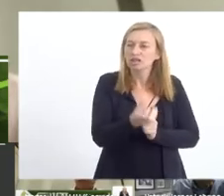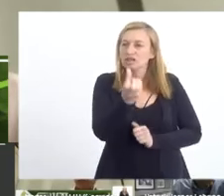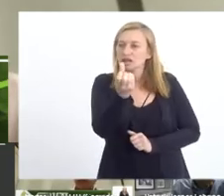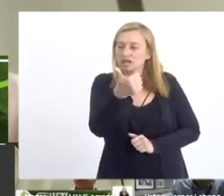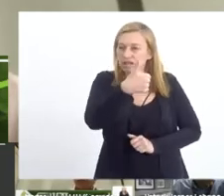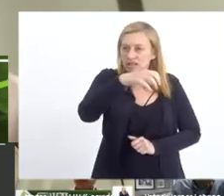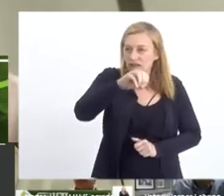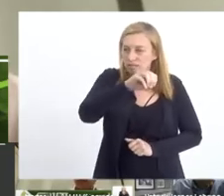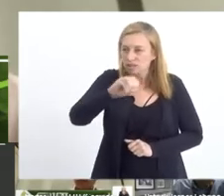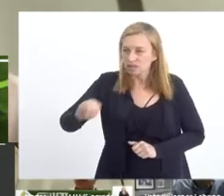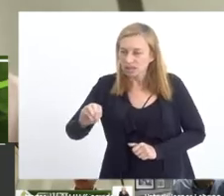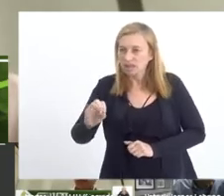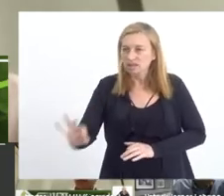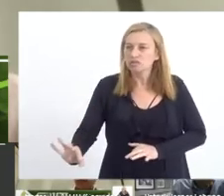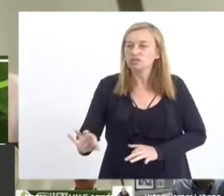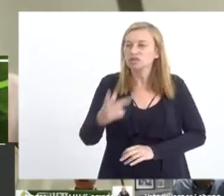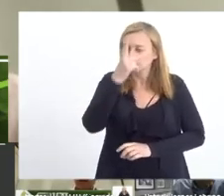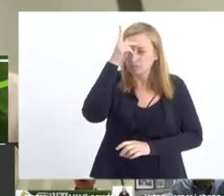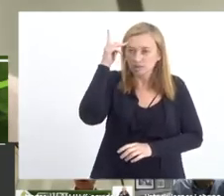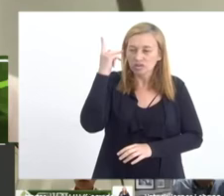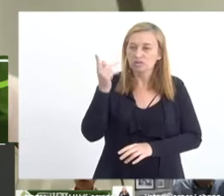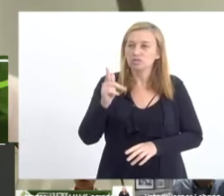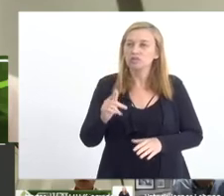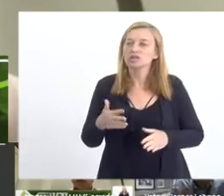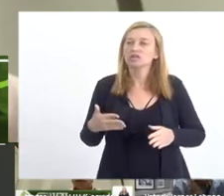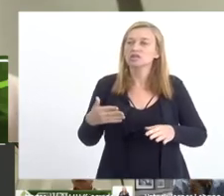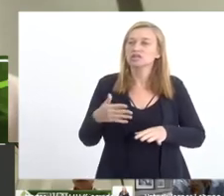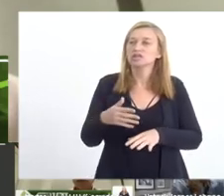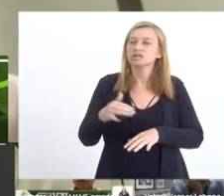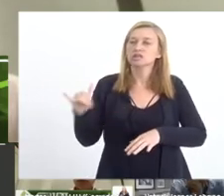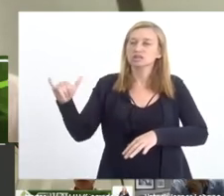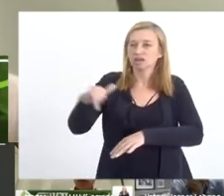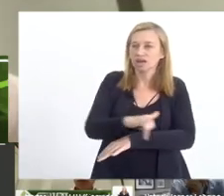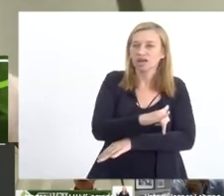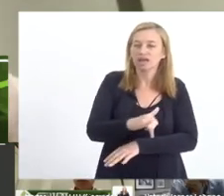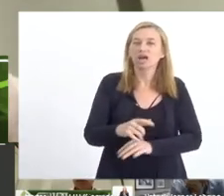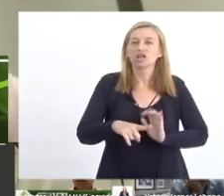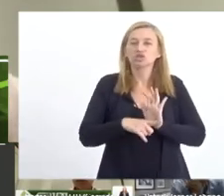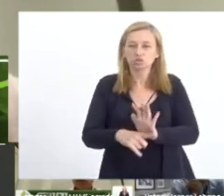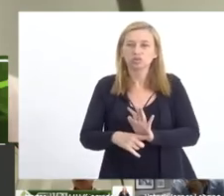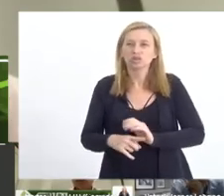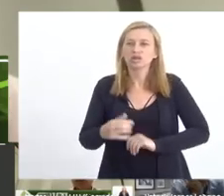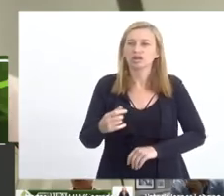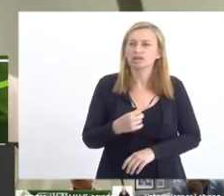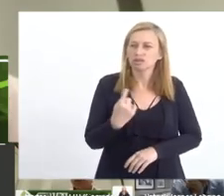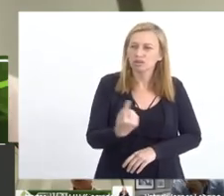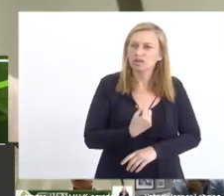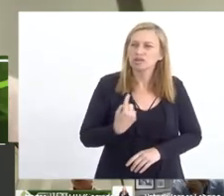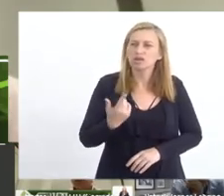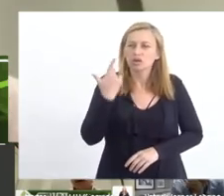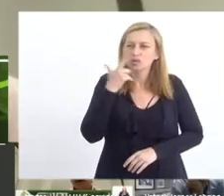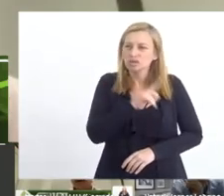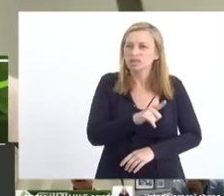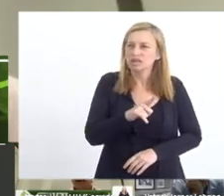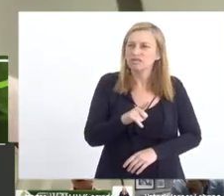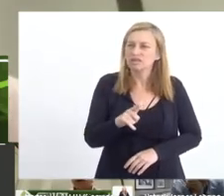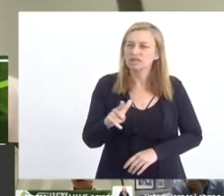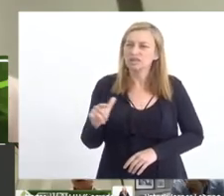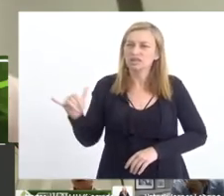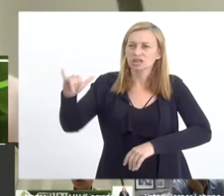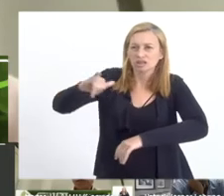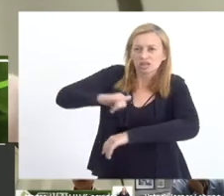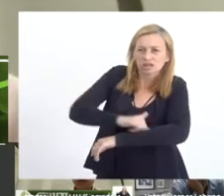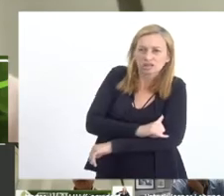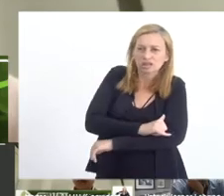passageiros atendidos em pontes de embarque, o que nesse momento de pandemia ajuda muito, porque a gente consegue fazer um embarque com o